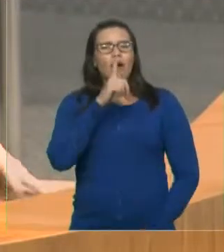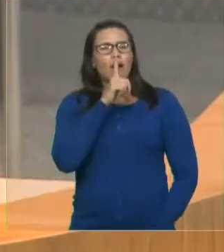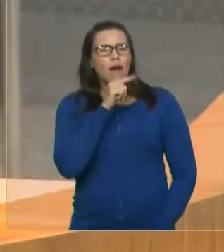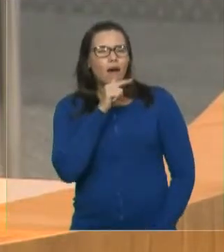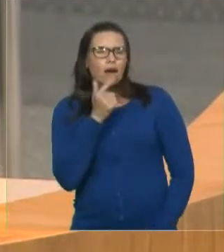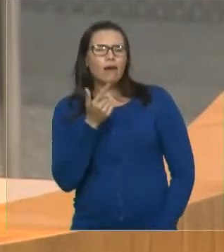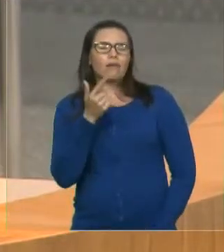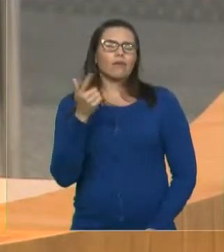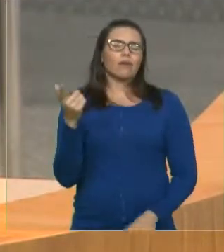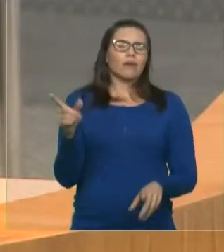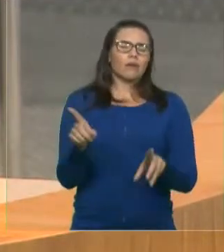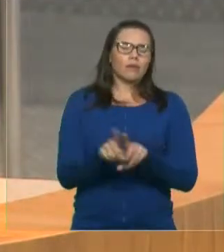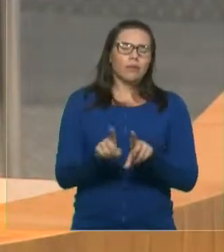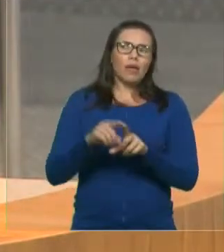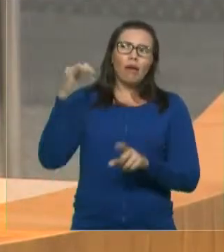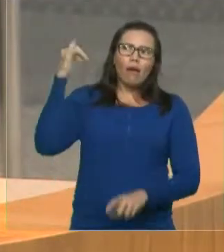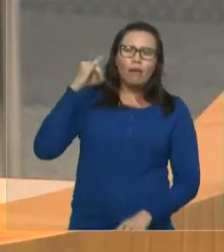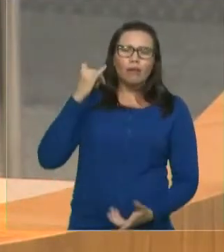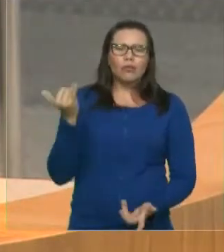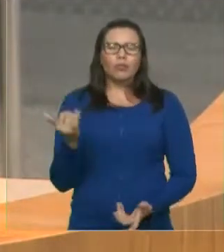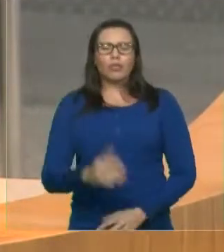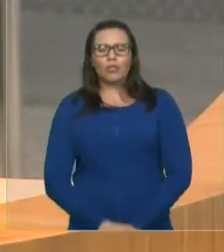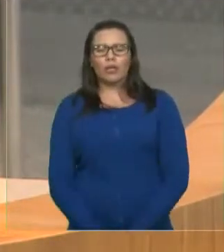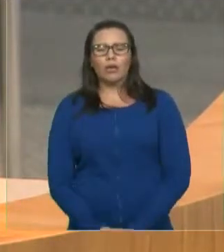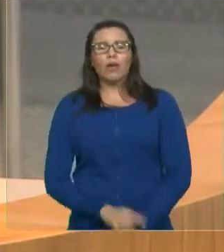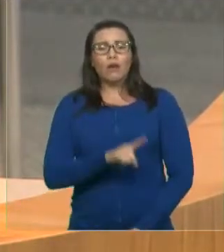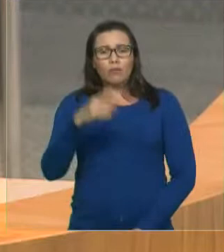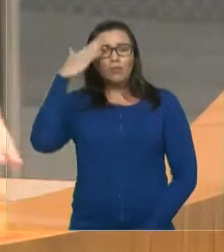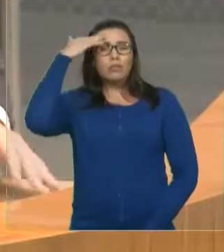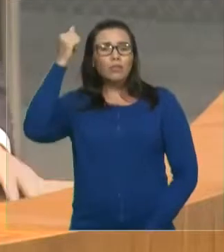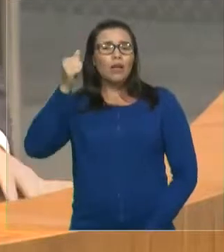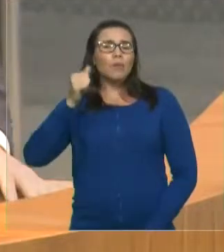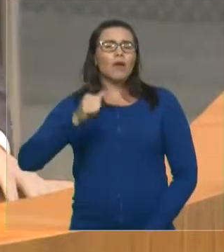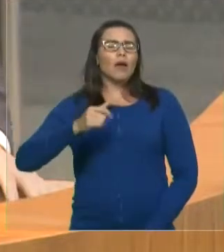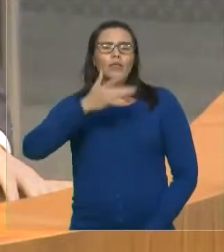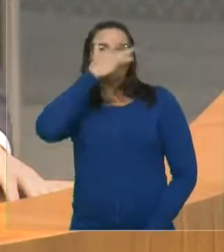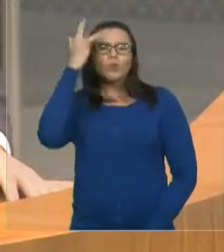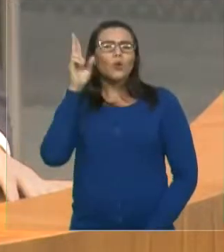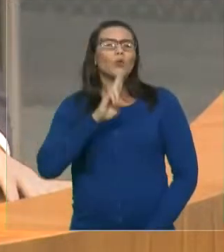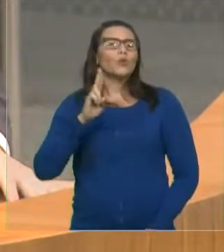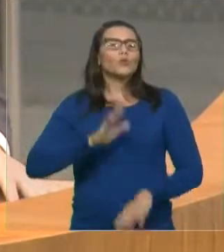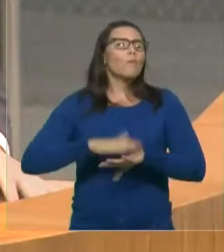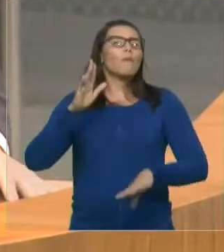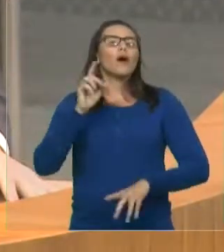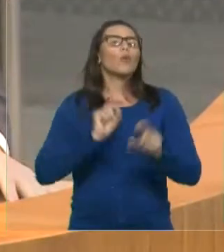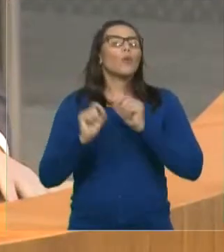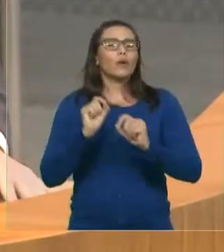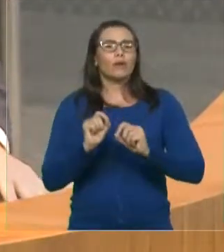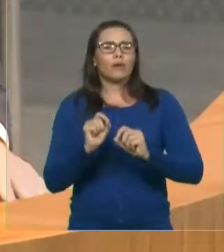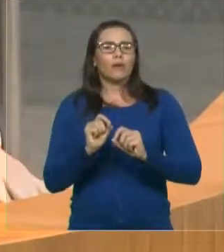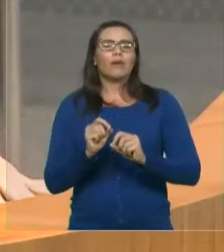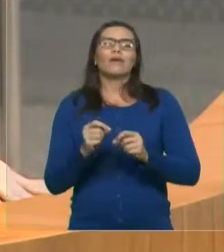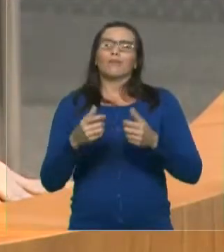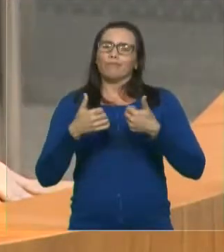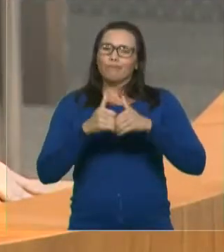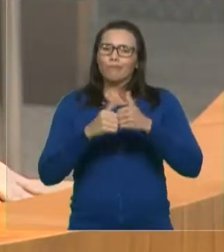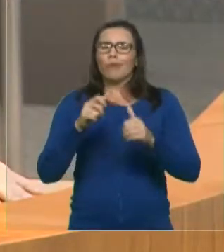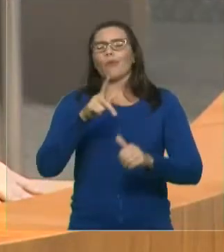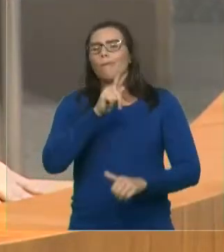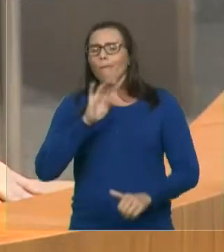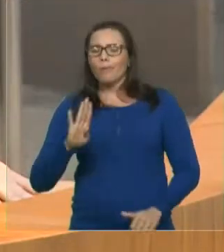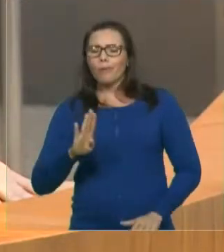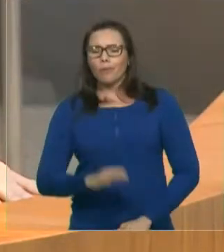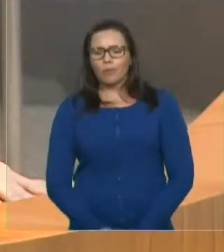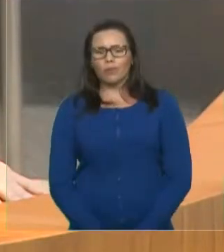de transporte público é um dos serviços mais consumidos em nossa capital. São mais de 700 mil consumidores que